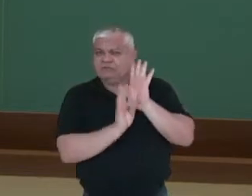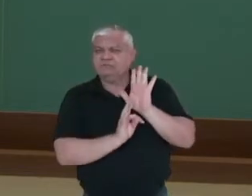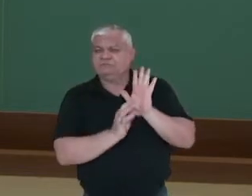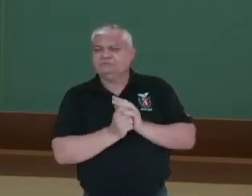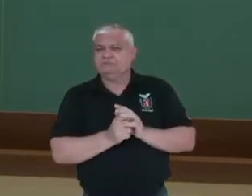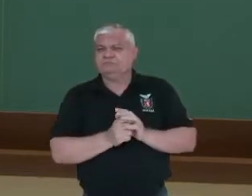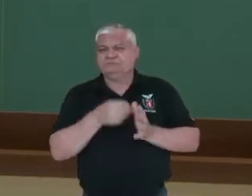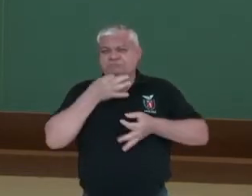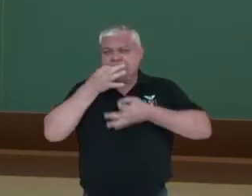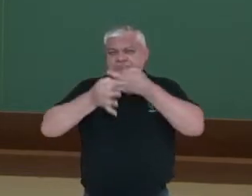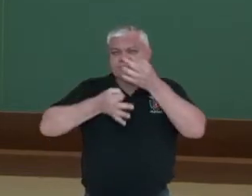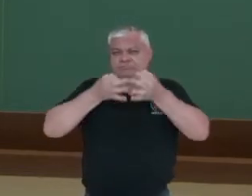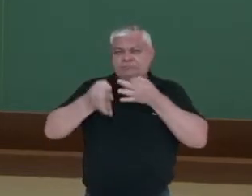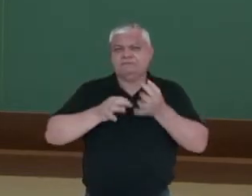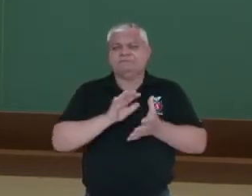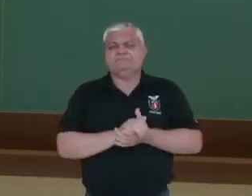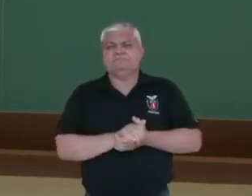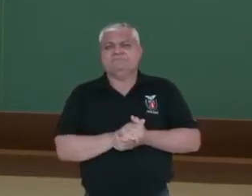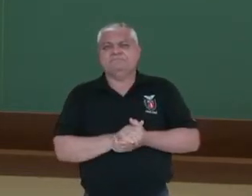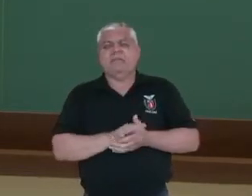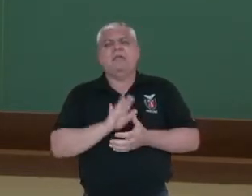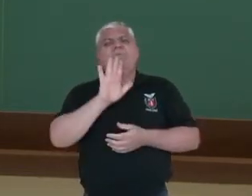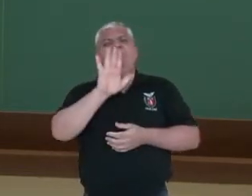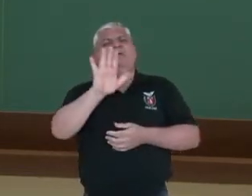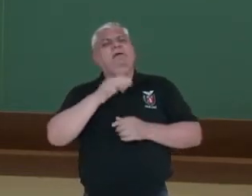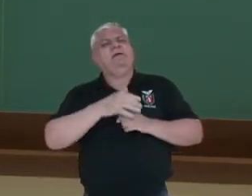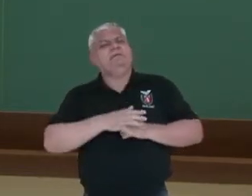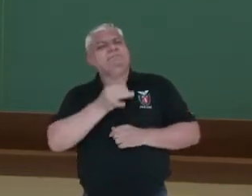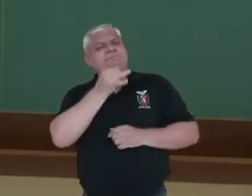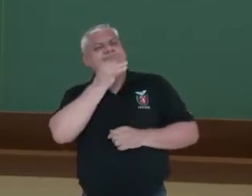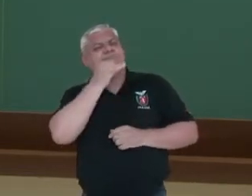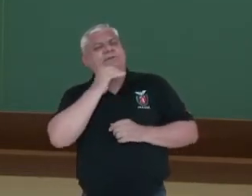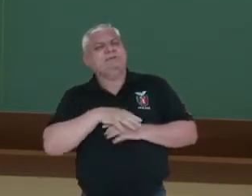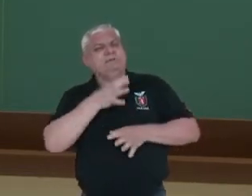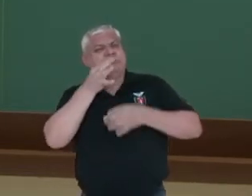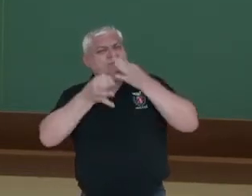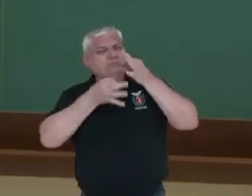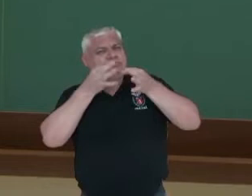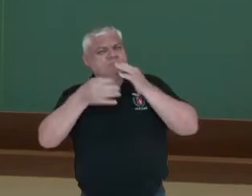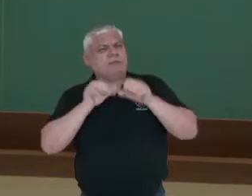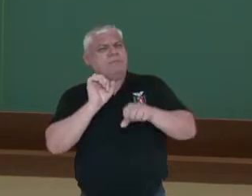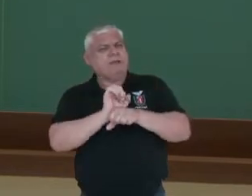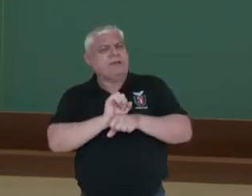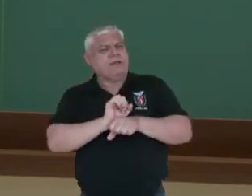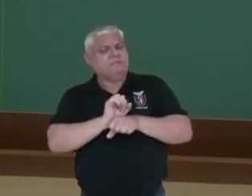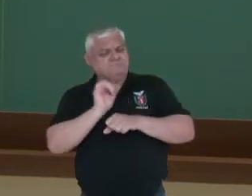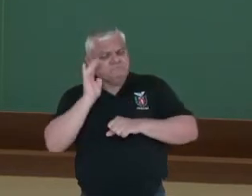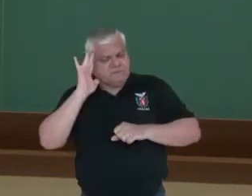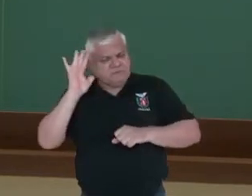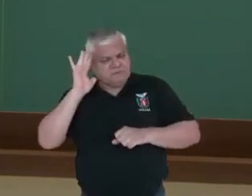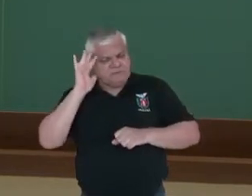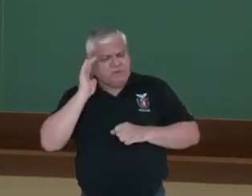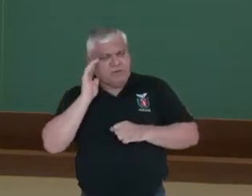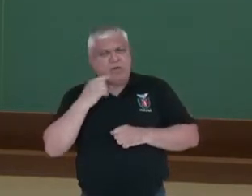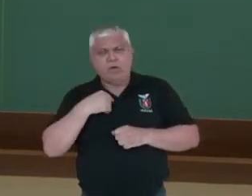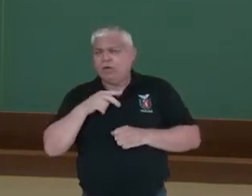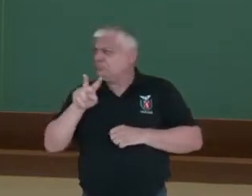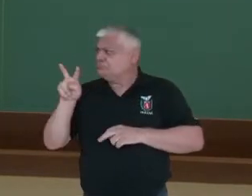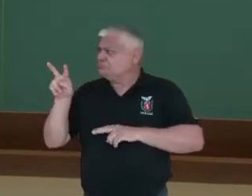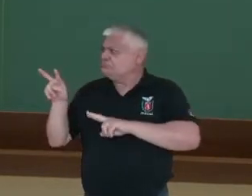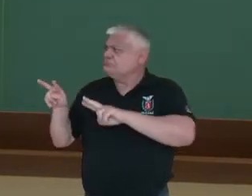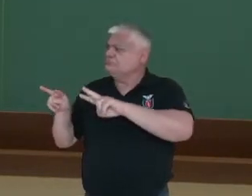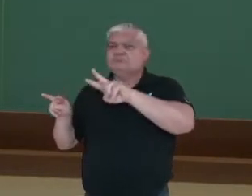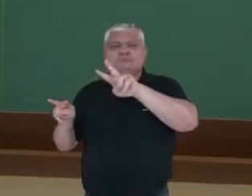argumentativos. Agora, já que vai falar de argumentação, vou perguntar o seguinte, vou parar e pensar. Olha a nossa volta, olha a sua